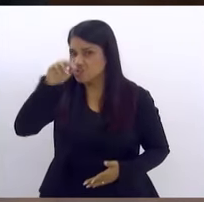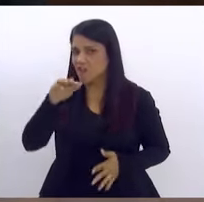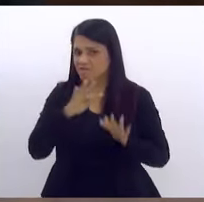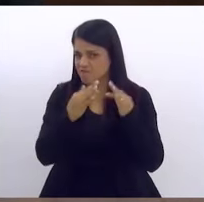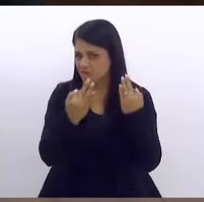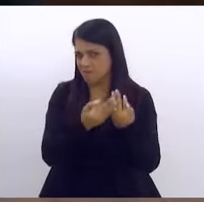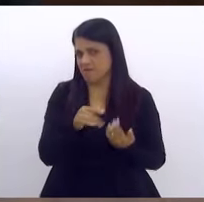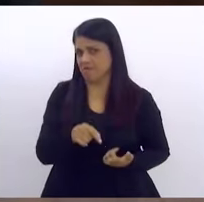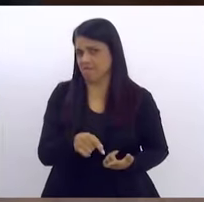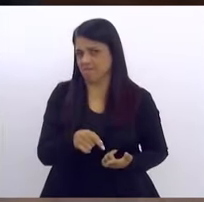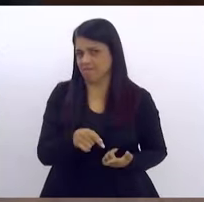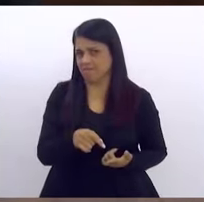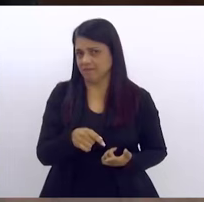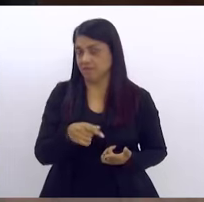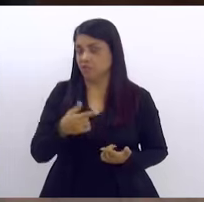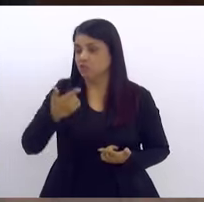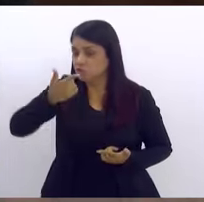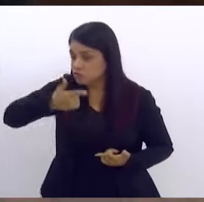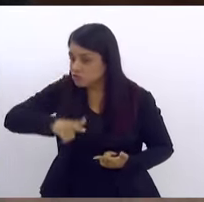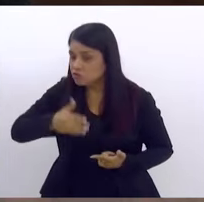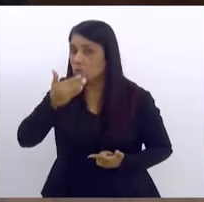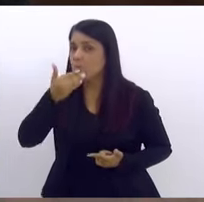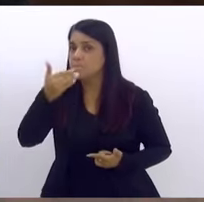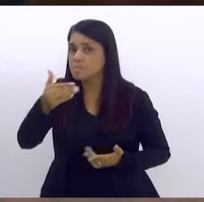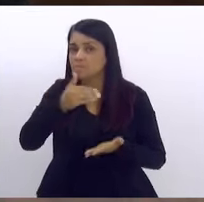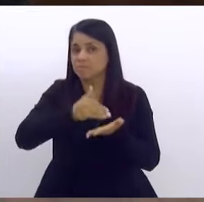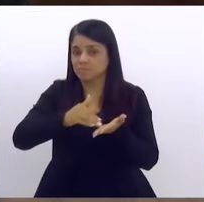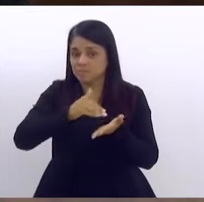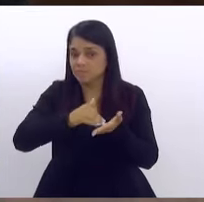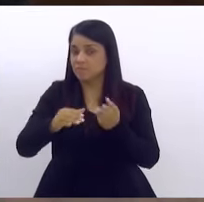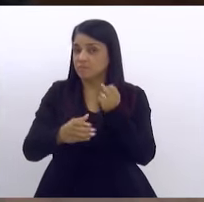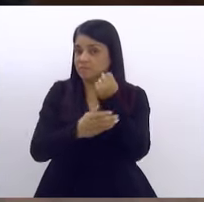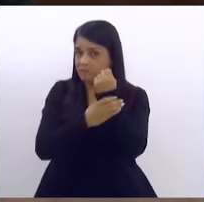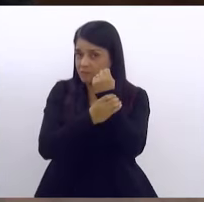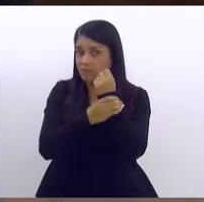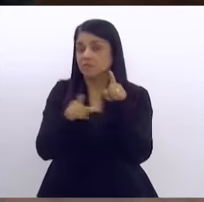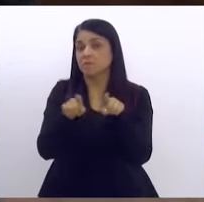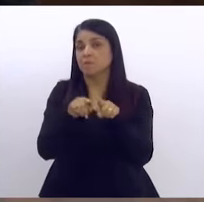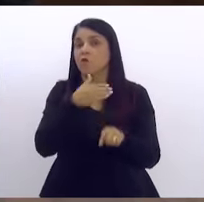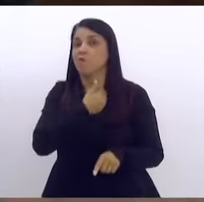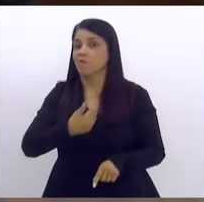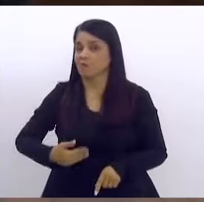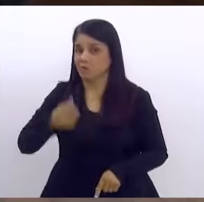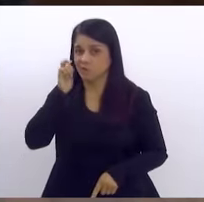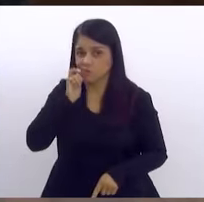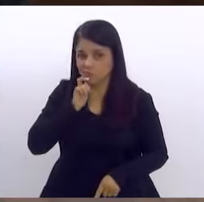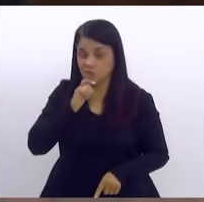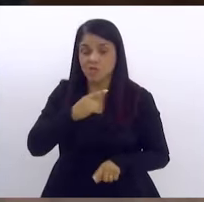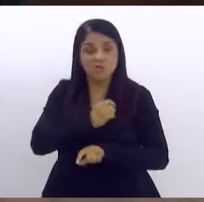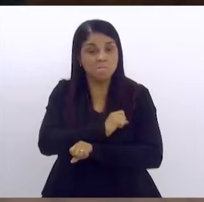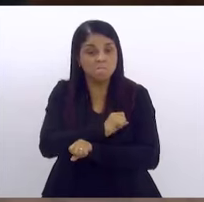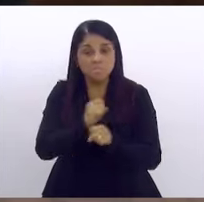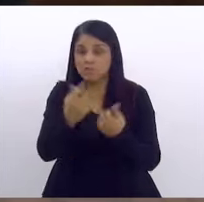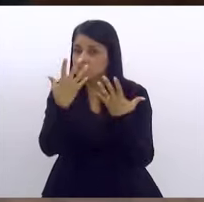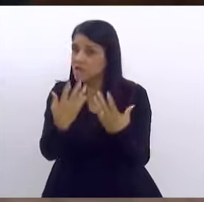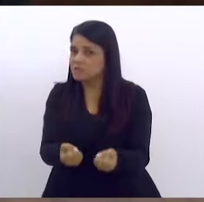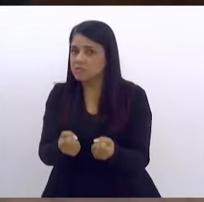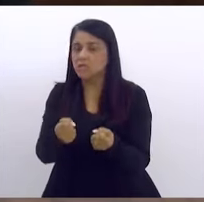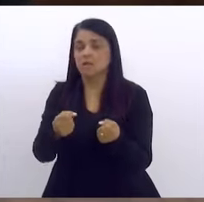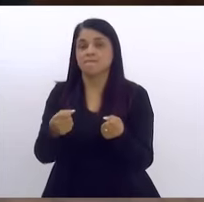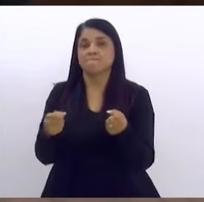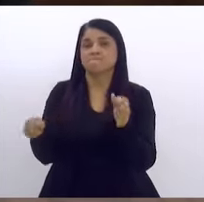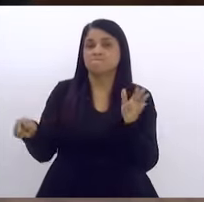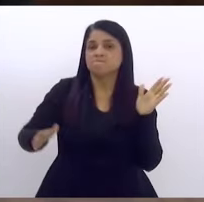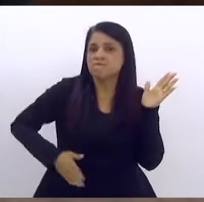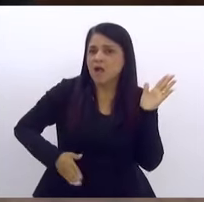uma vez, recorro aos secretários responsáveis das pastas de segurança e ao governador. Não dá para passar a mão na cabeça de vagabundo